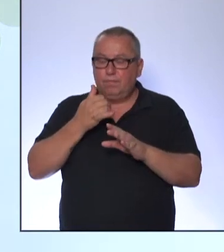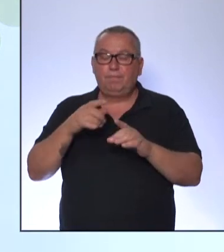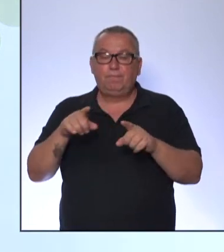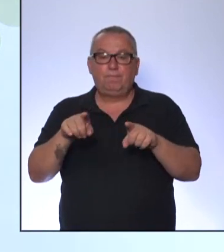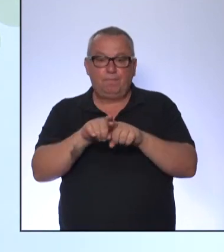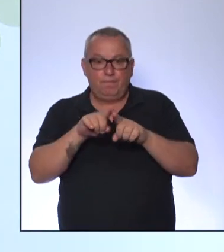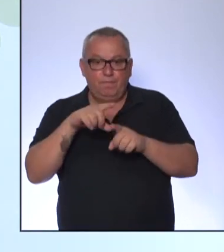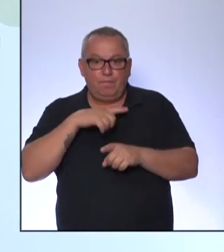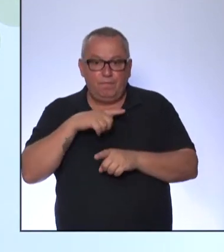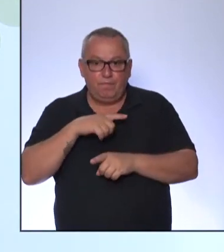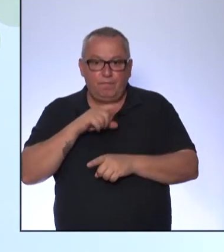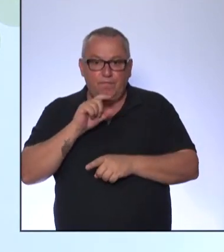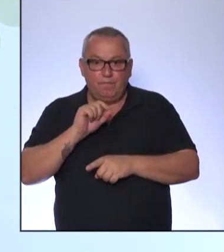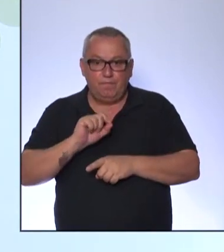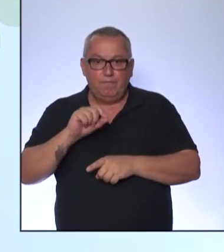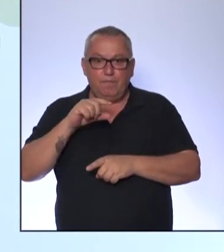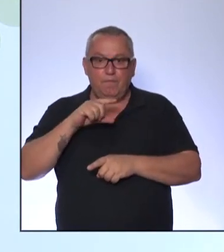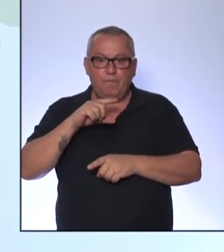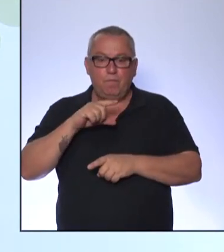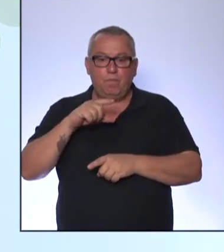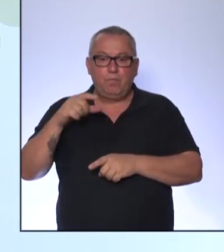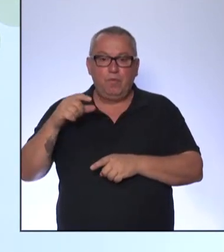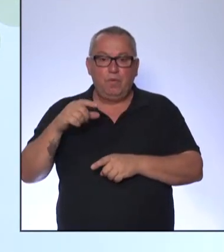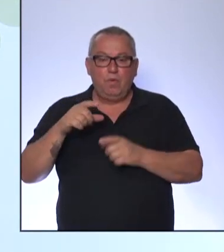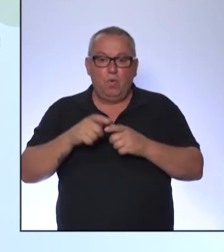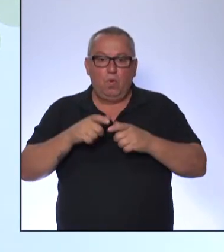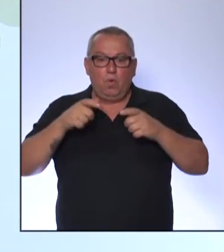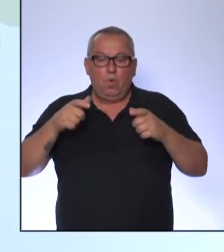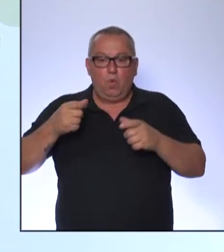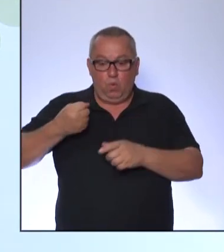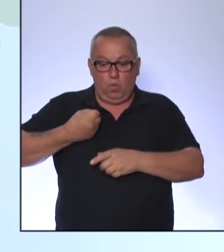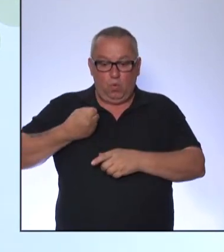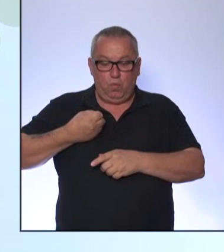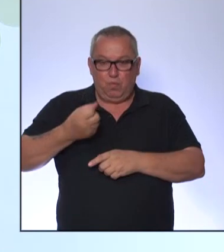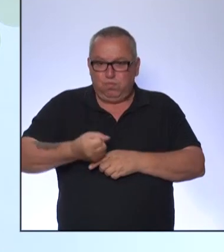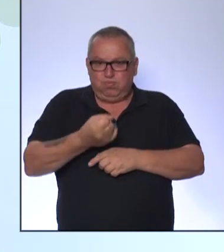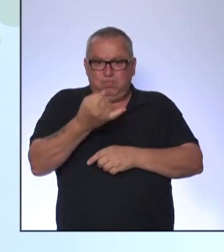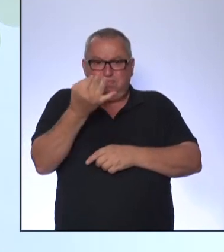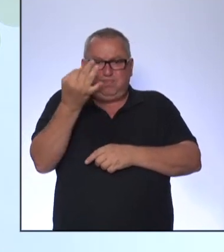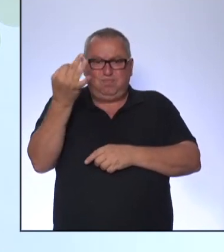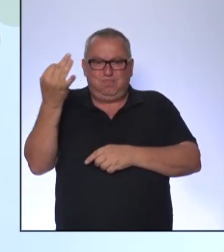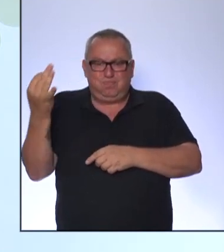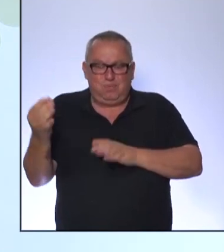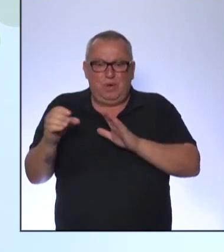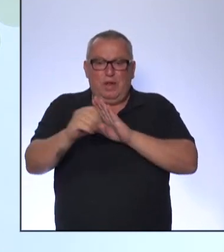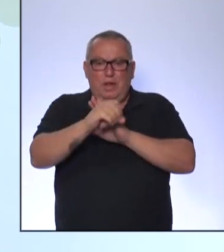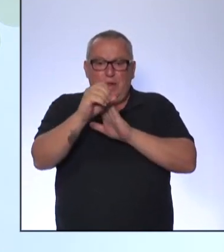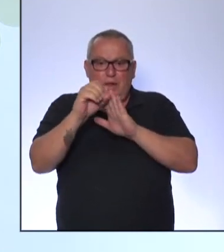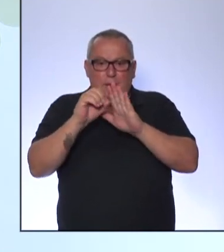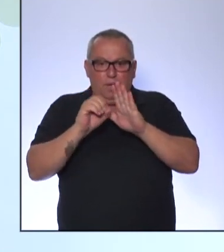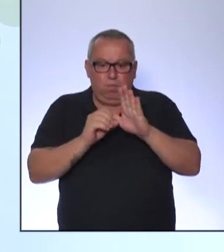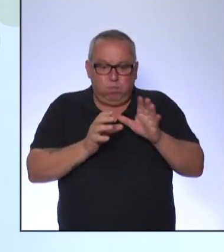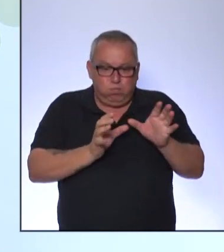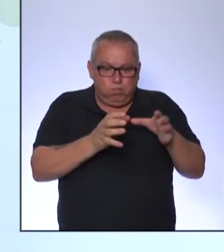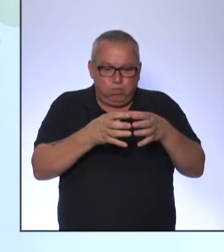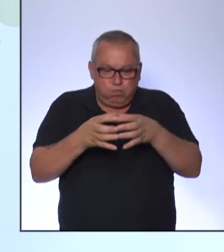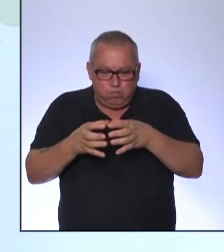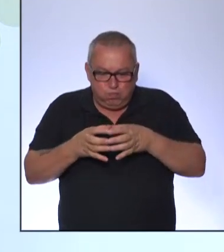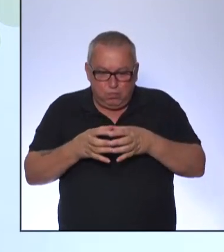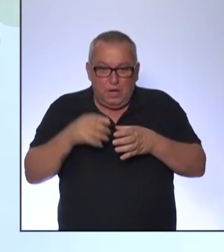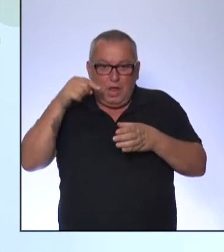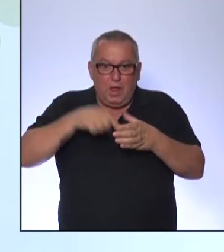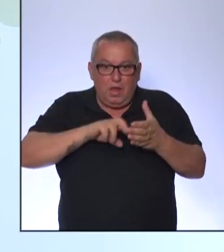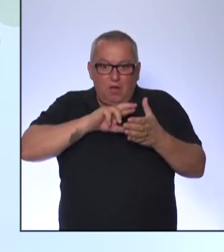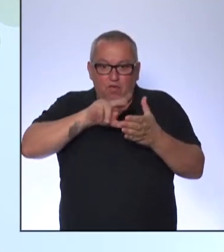Seres que têm um grande número de células e essas células são, sim, diferenciadas, tá